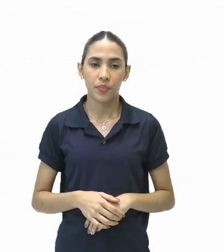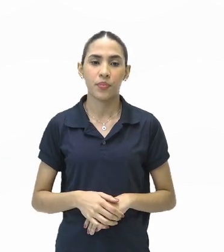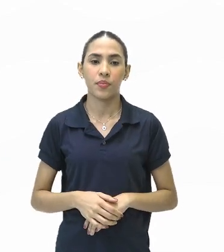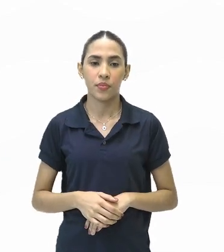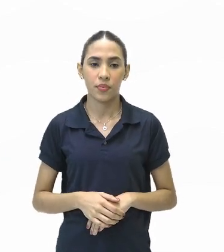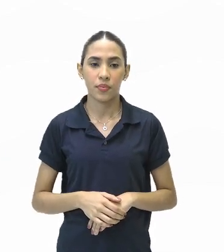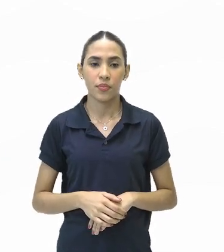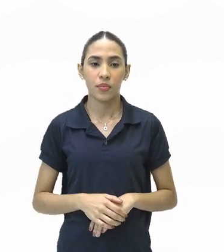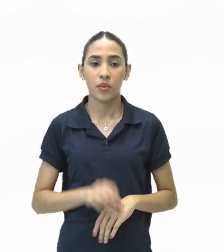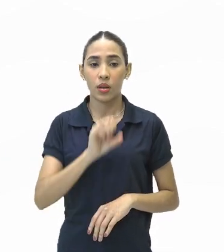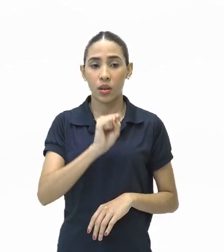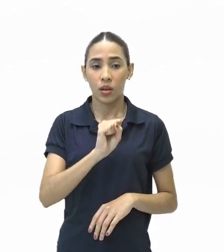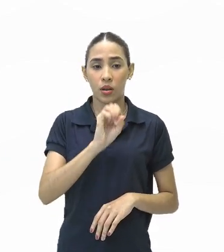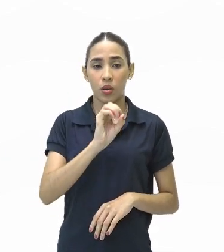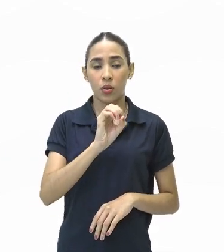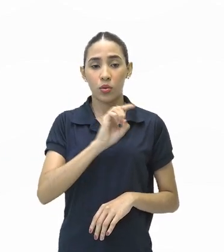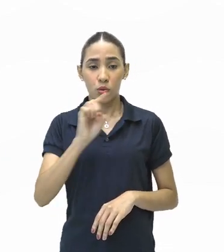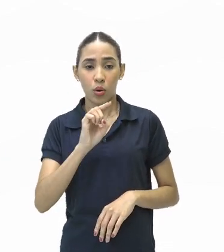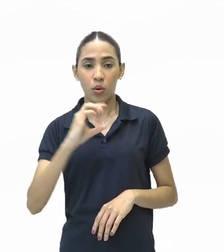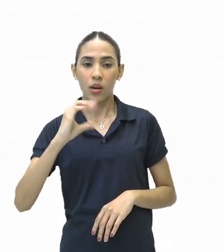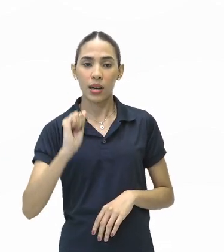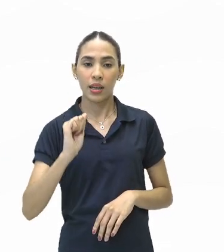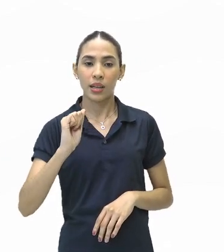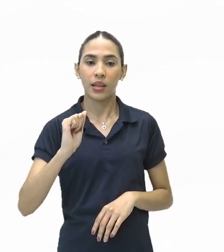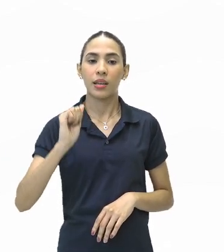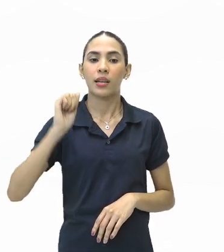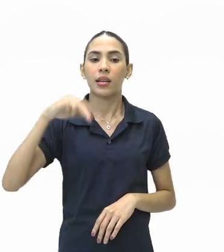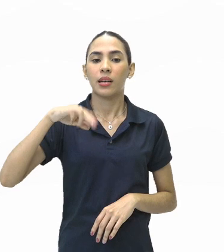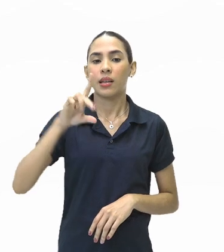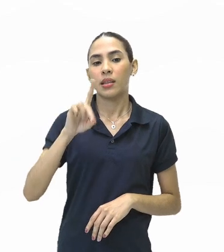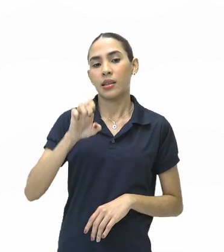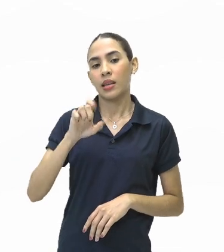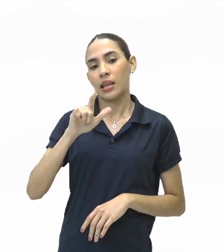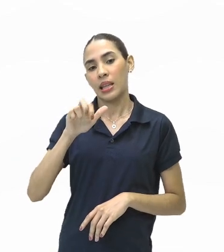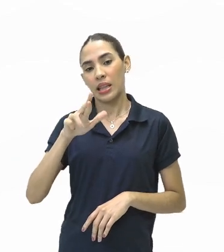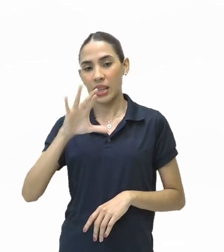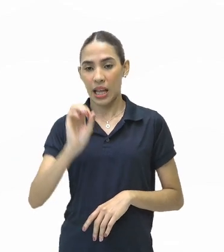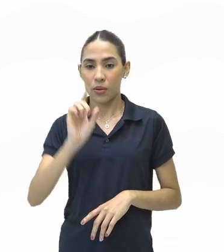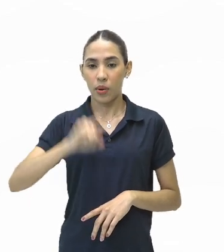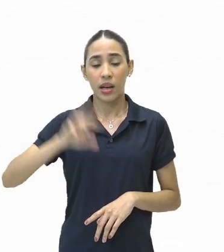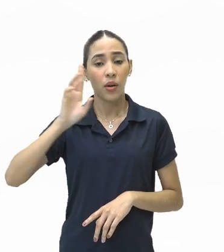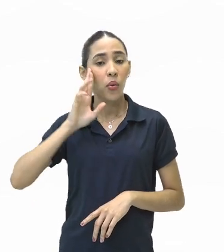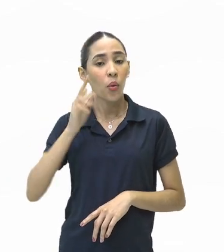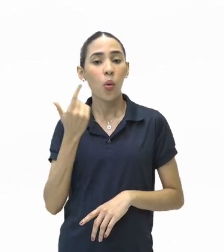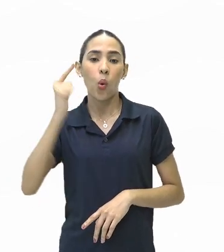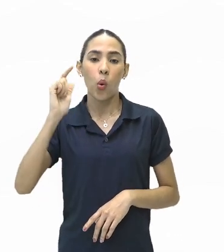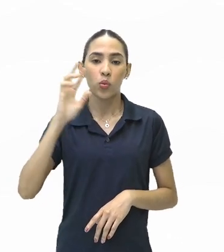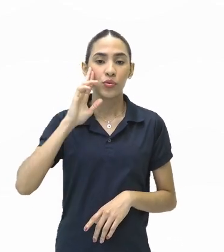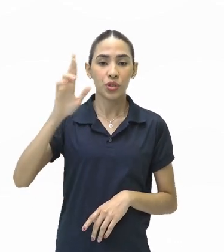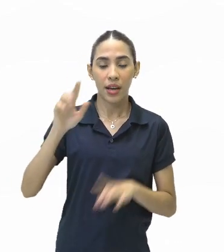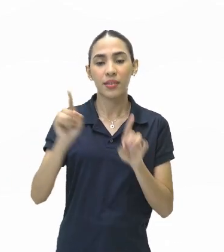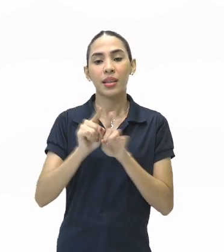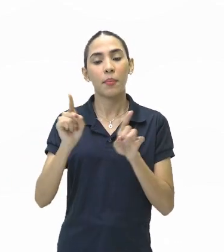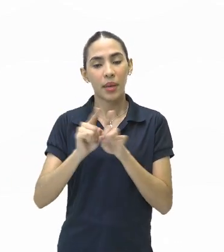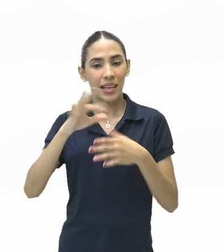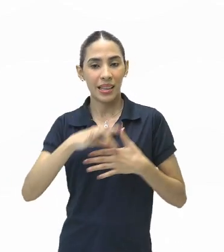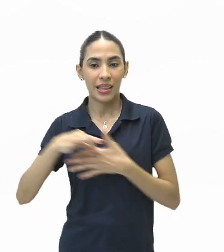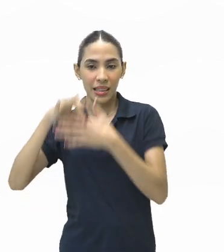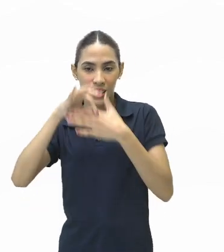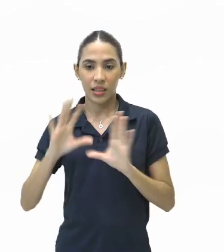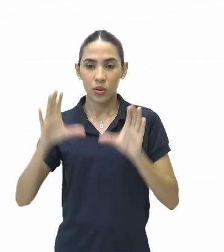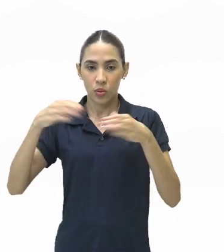inimigos. Nós temos o Só Candelário, que é outro chefe dos jagunços e torna-se o líder do bando